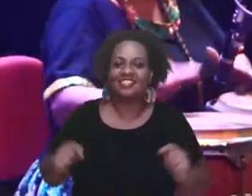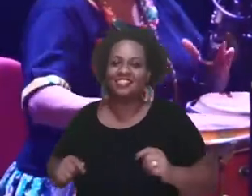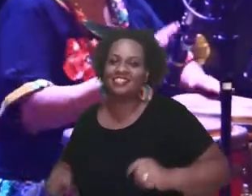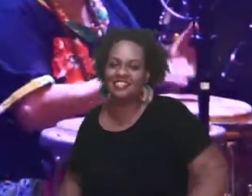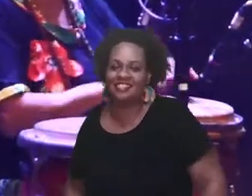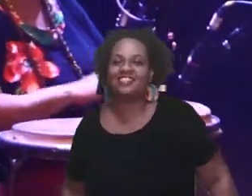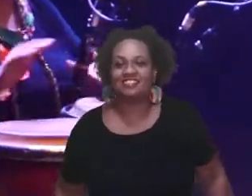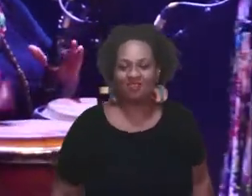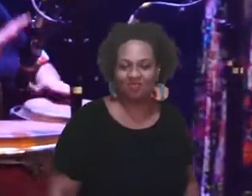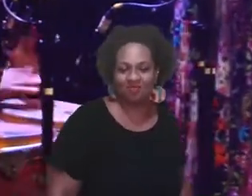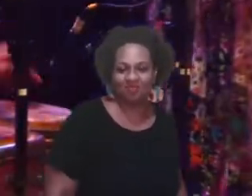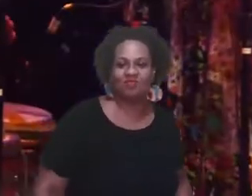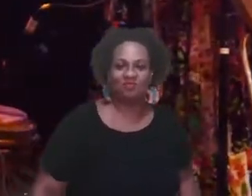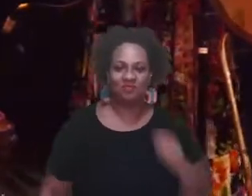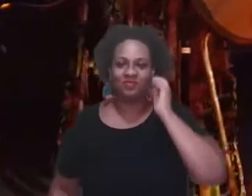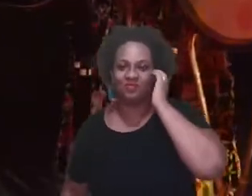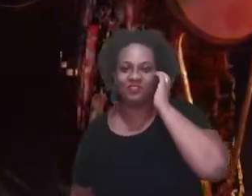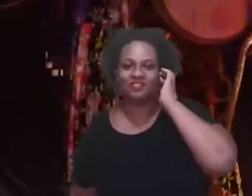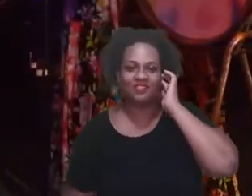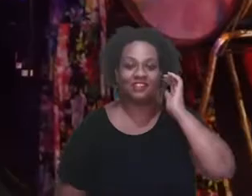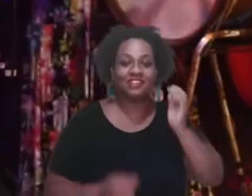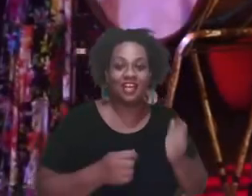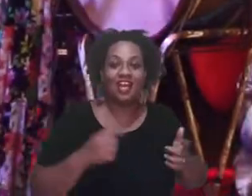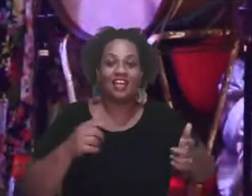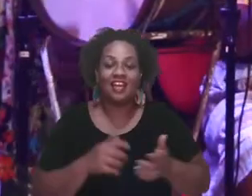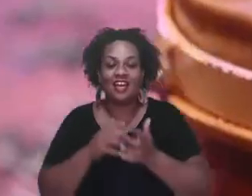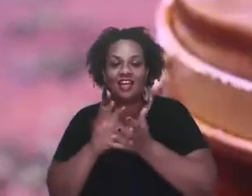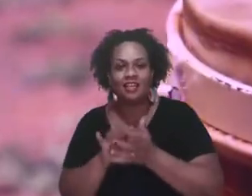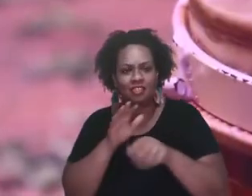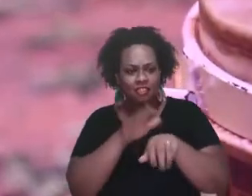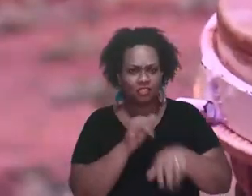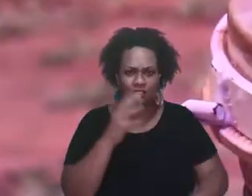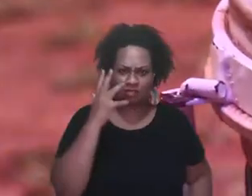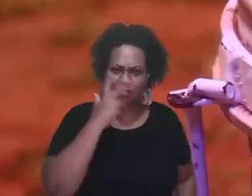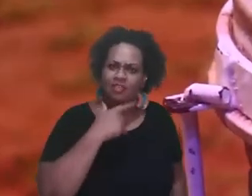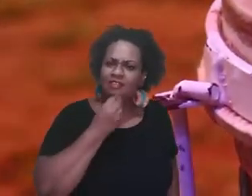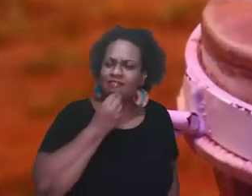ai ai ai eu quero aprender a